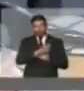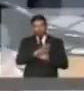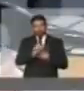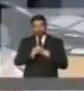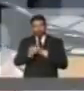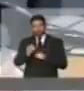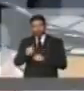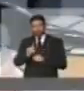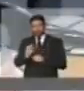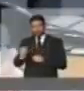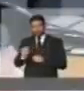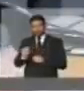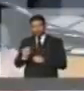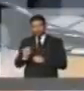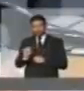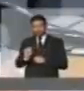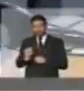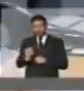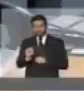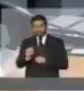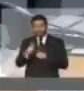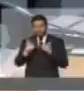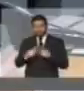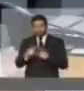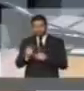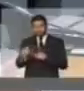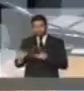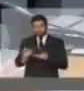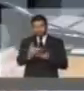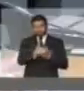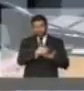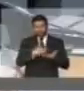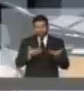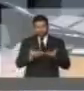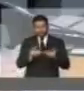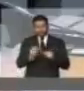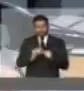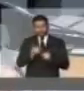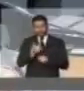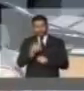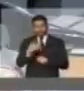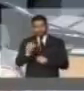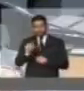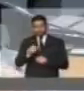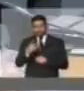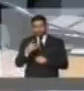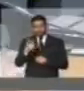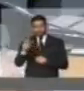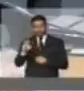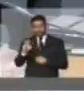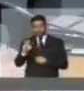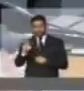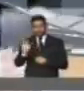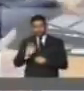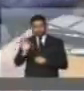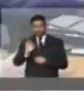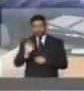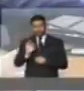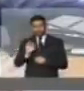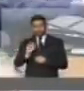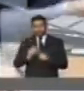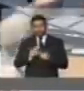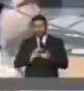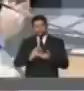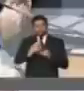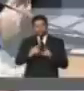para o BNDES, aonde o Tesouro capta hoje a uma taxa Selic de 14,25 e é